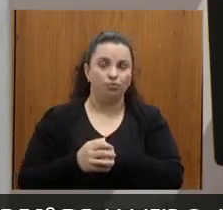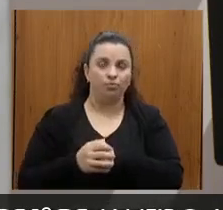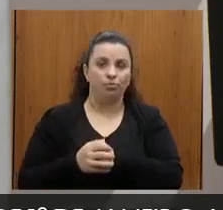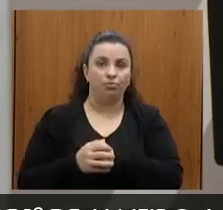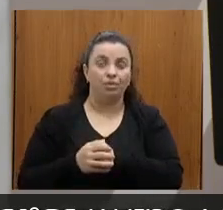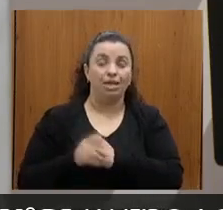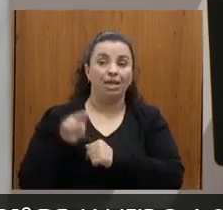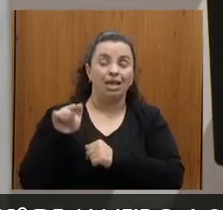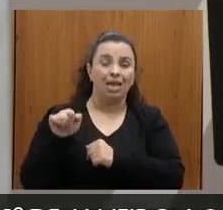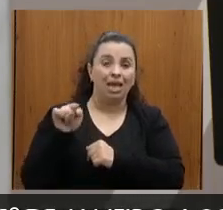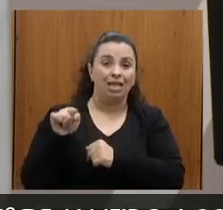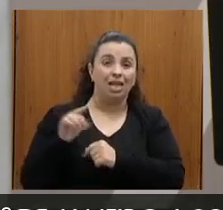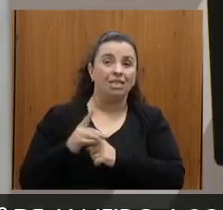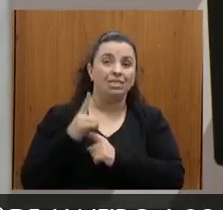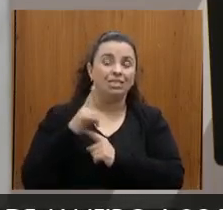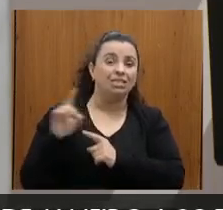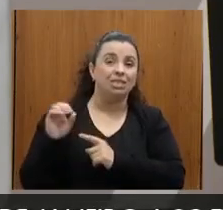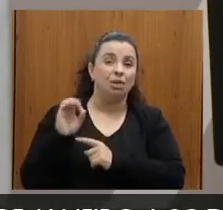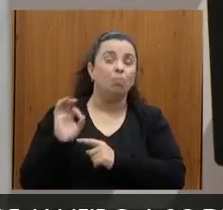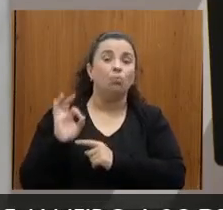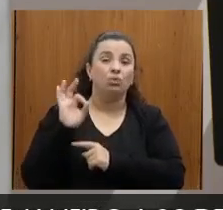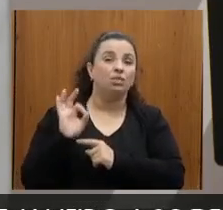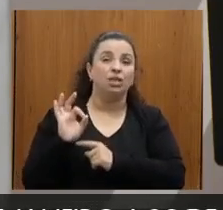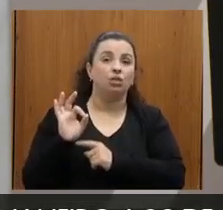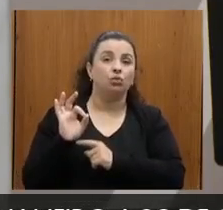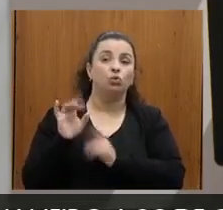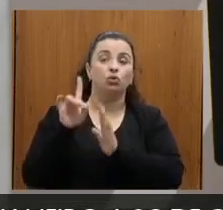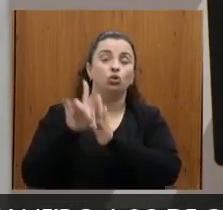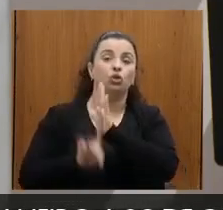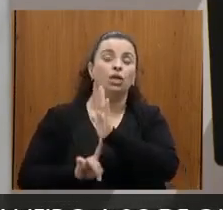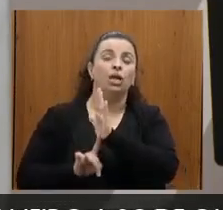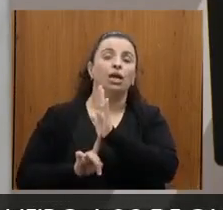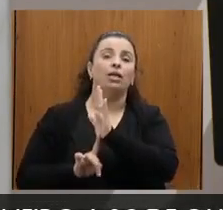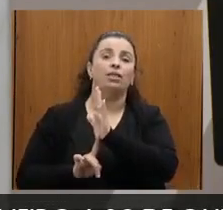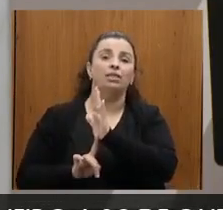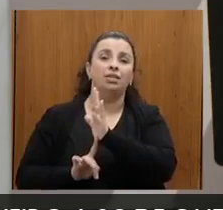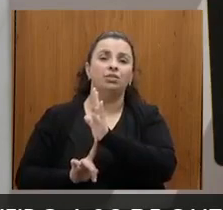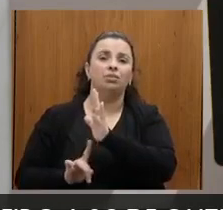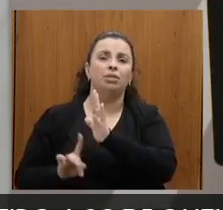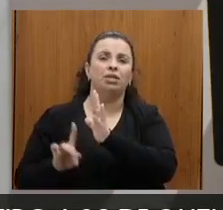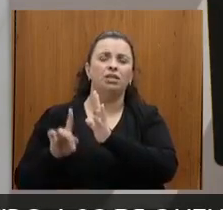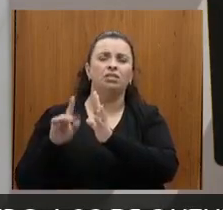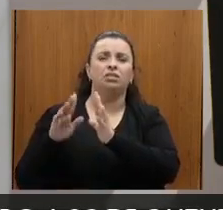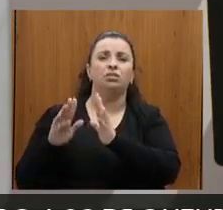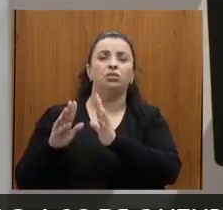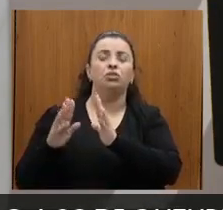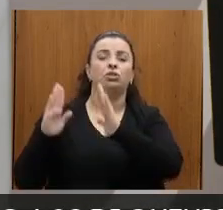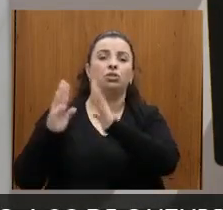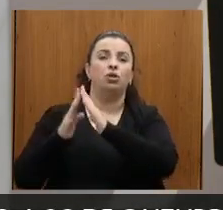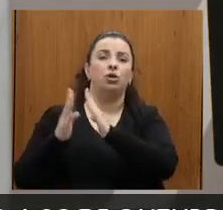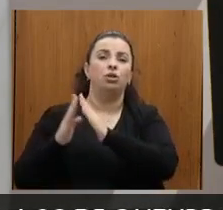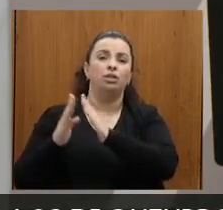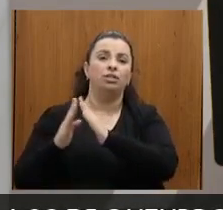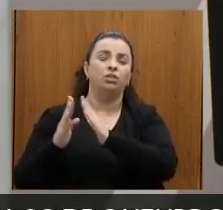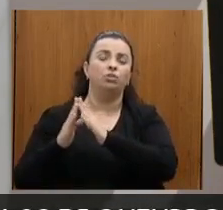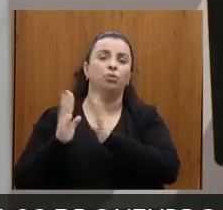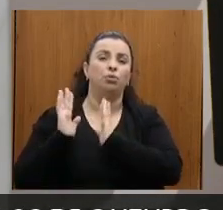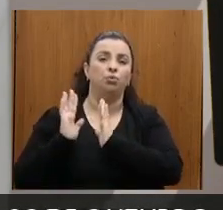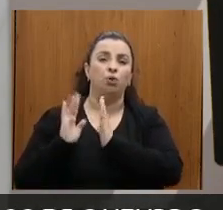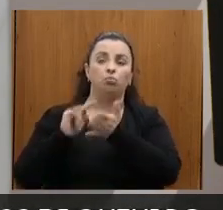não detinham o direito do seu imóvel. Não existia documentação nenhuma